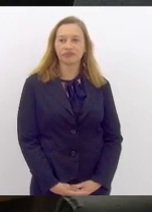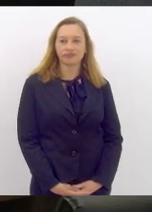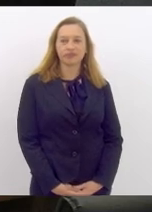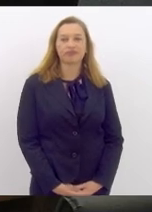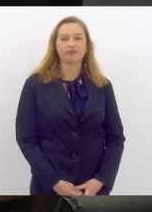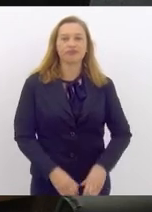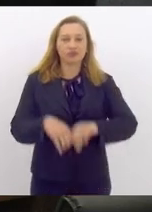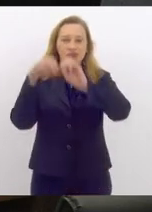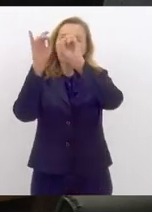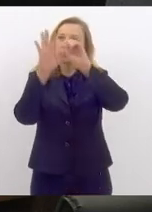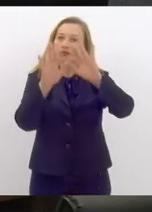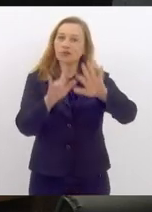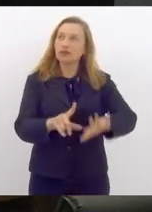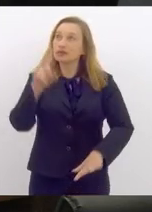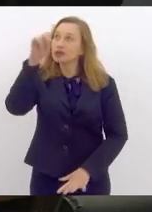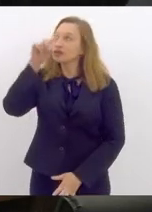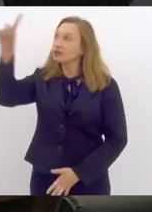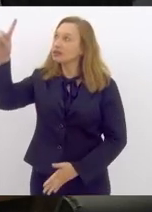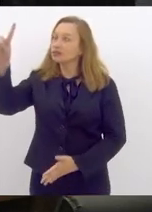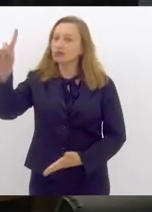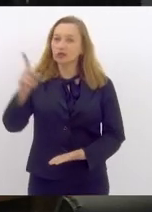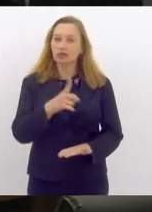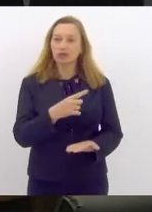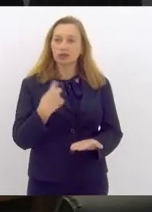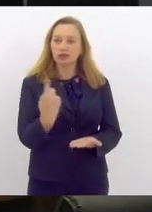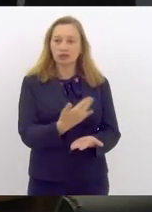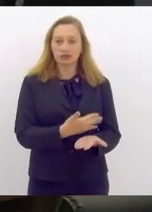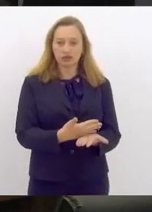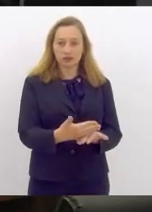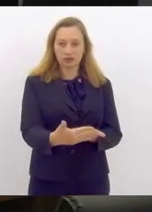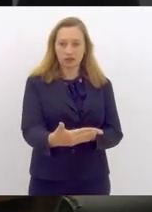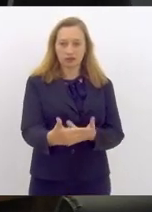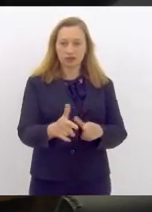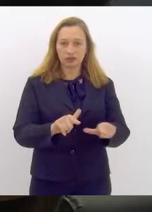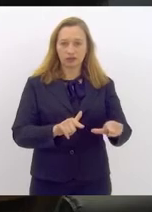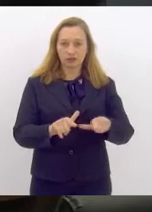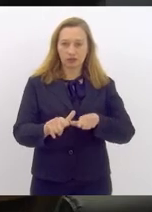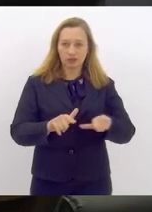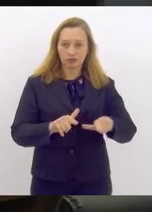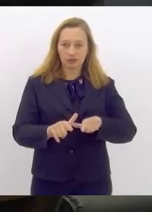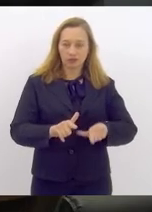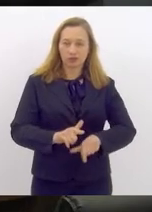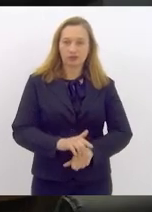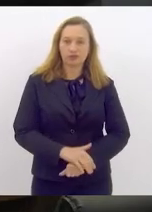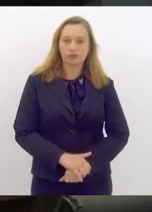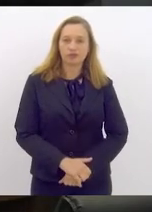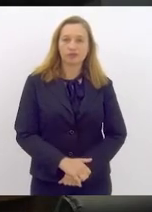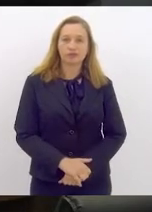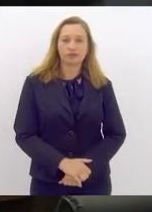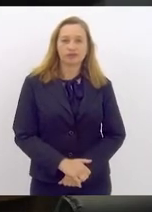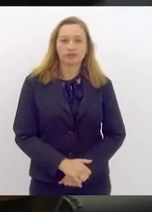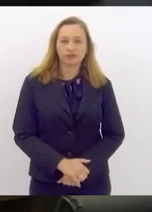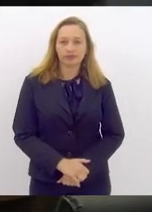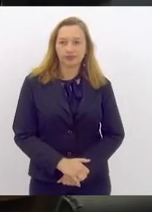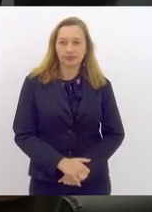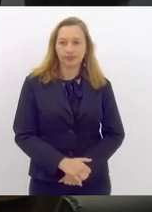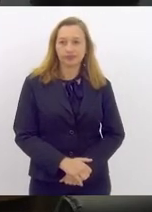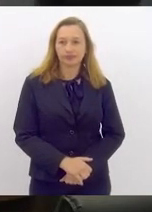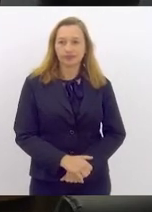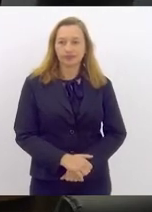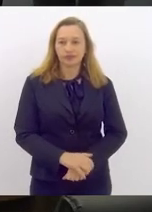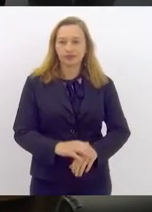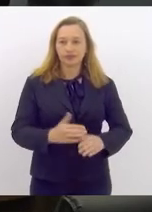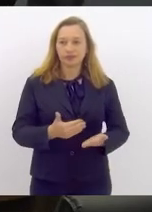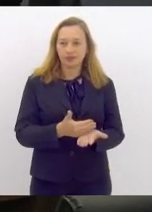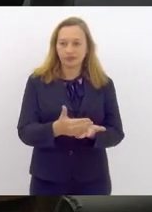em havendo número legal e sob a proteção de Deus iniciamos os nossos trabalhos está